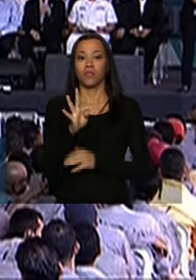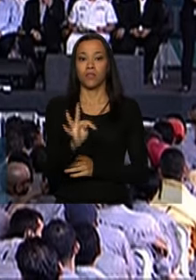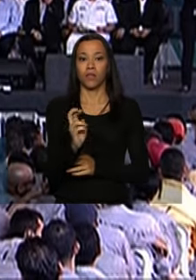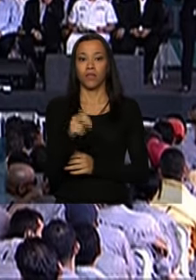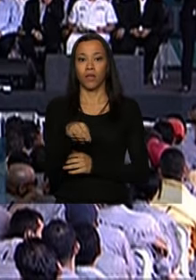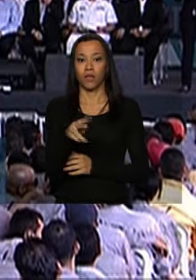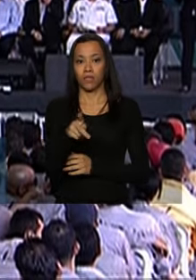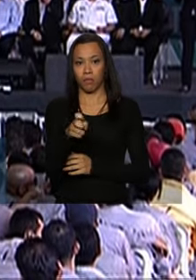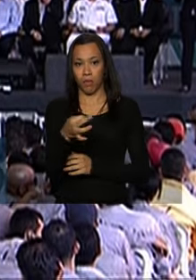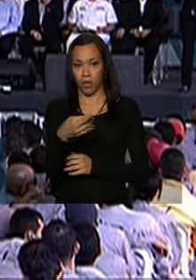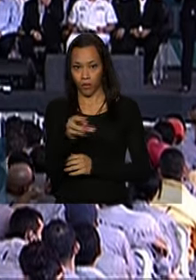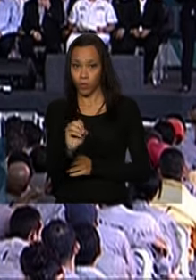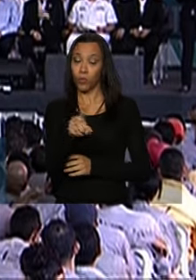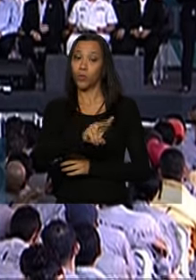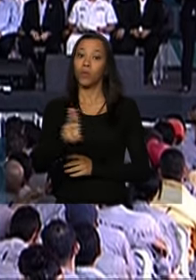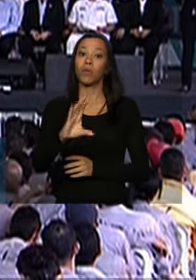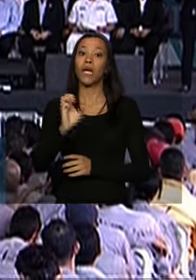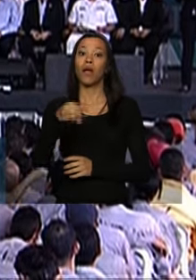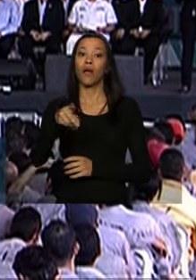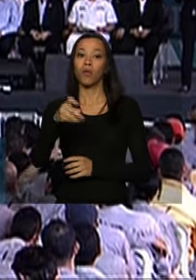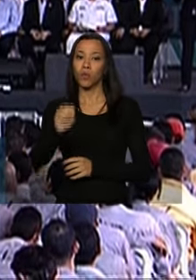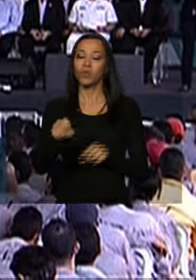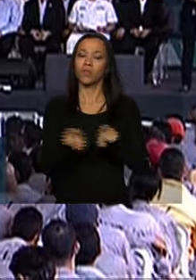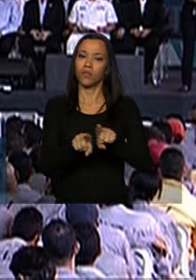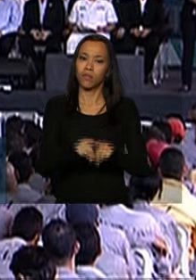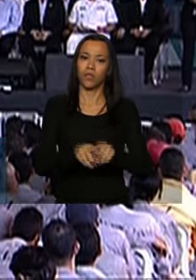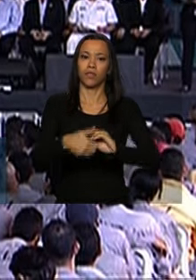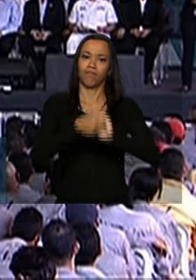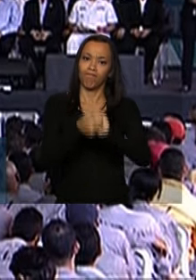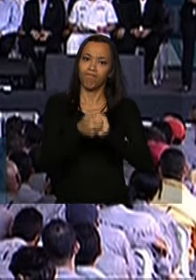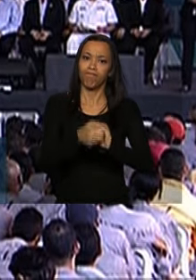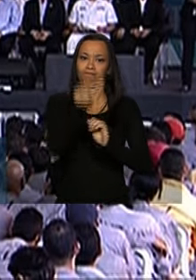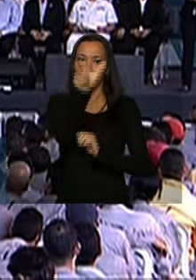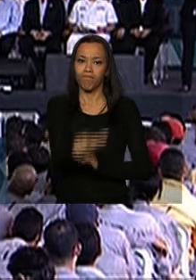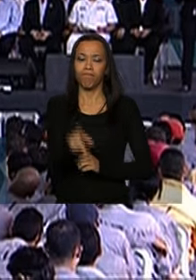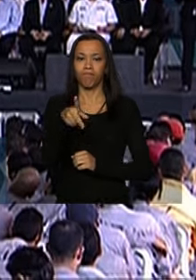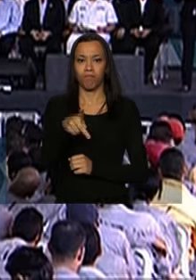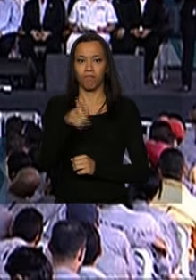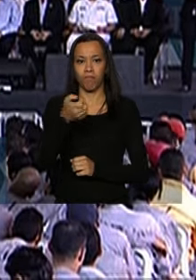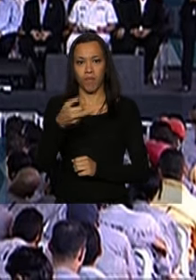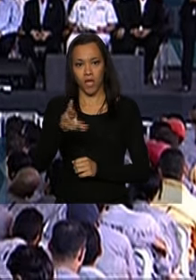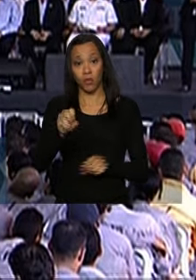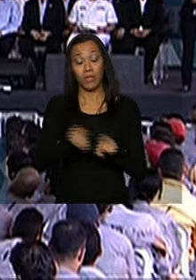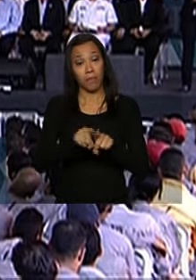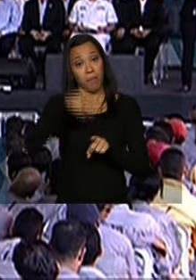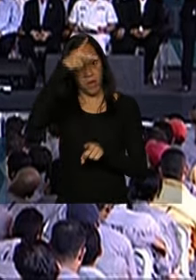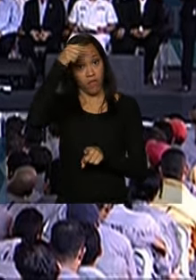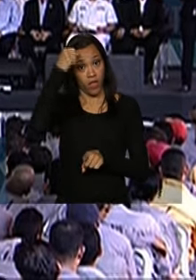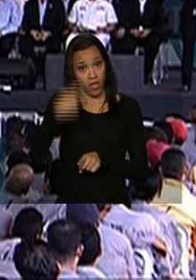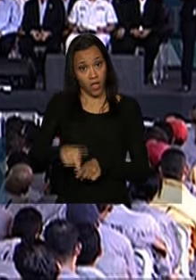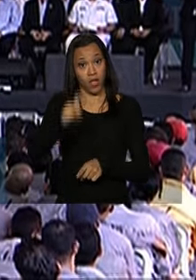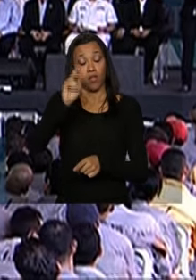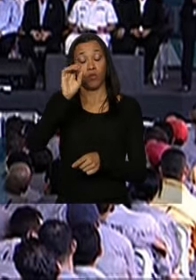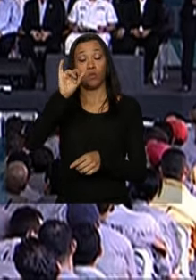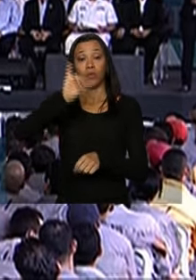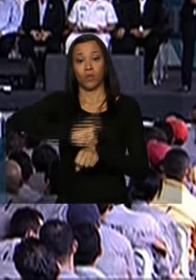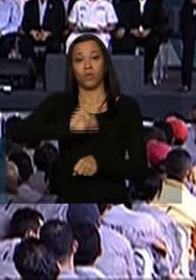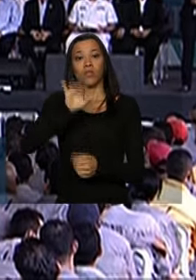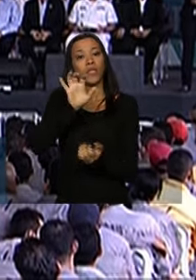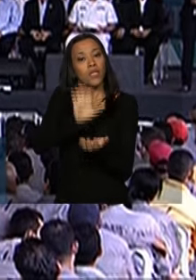o prefeito em exercício de Pojuca, Pedro Mendes. Cumprimentar o prefeito do Recife, Geraldo